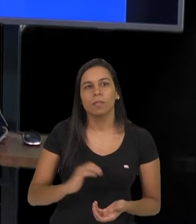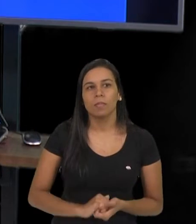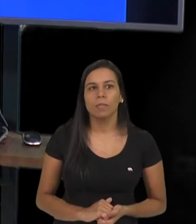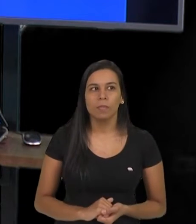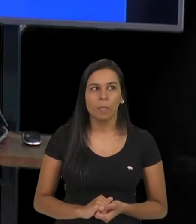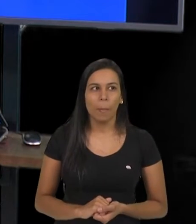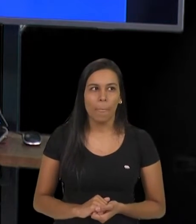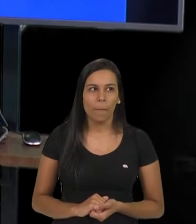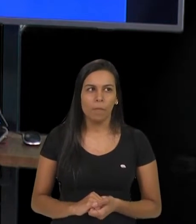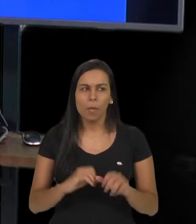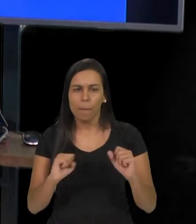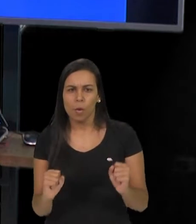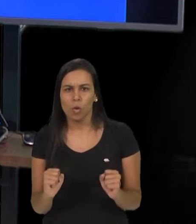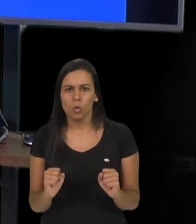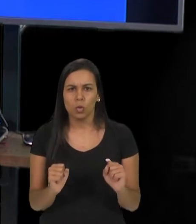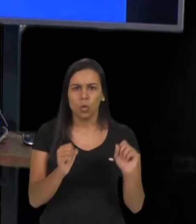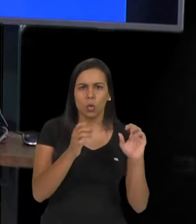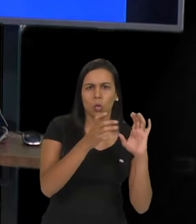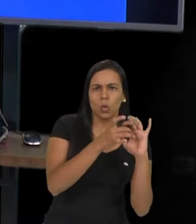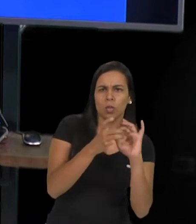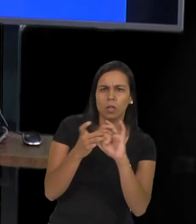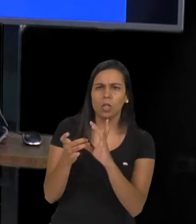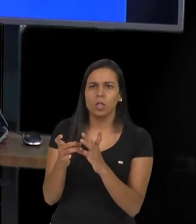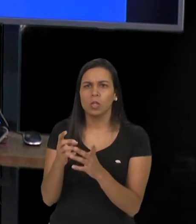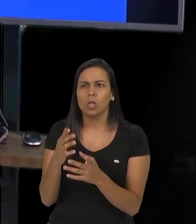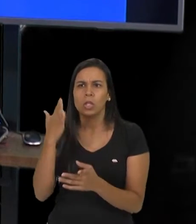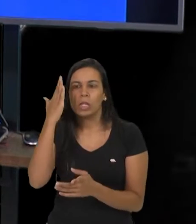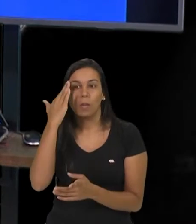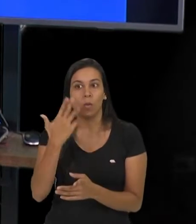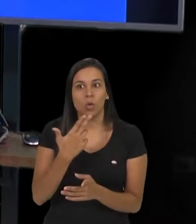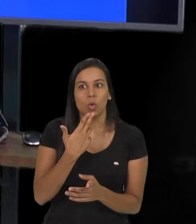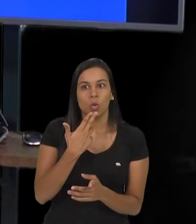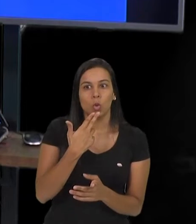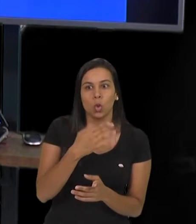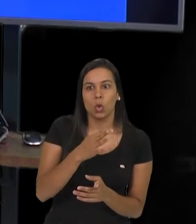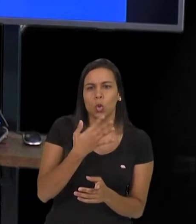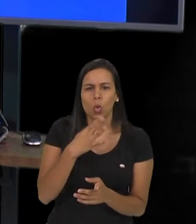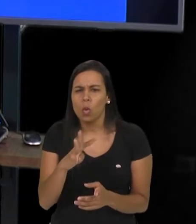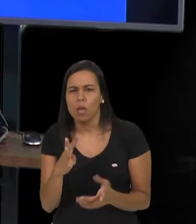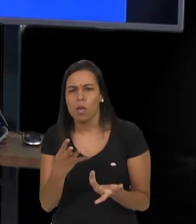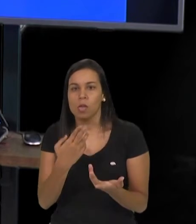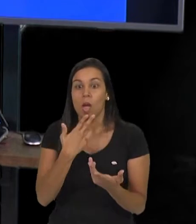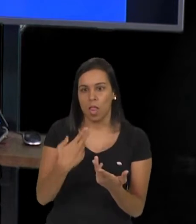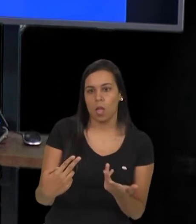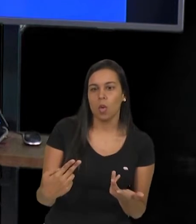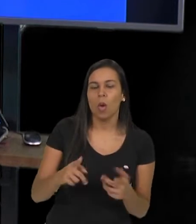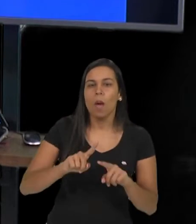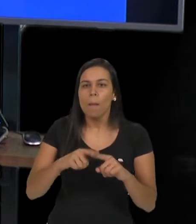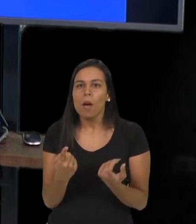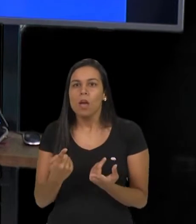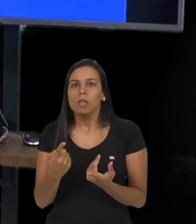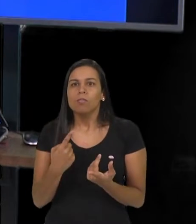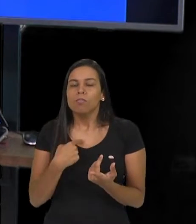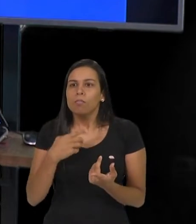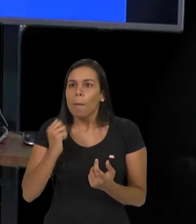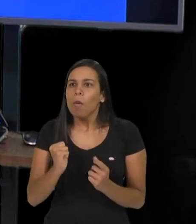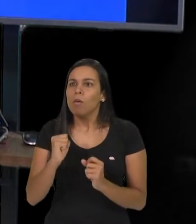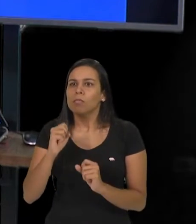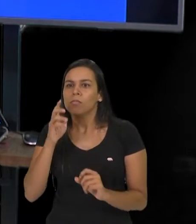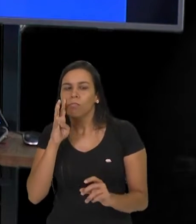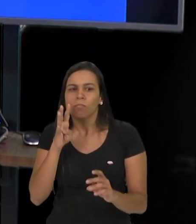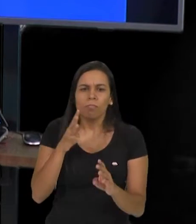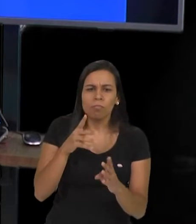Então eu posso, um texto em dinamarquês, eu botei uma língua aí que é uma língua de pouco acesso, né? Para a gente ter uma ideia de que é possível identificar informações num texto